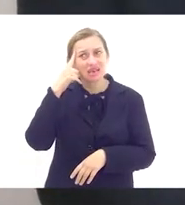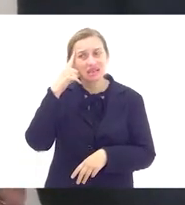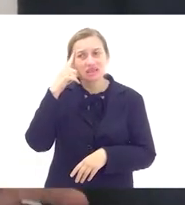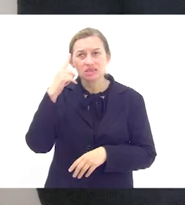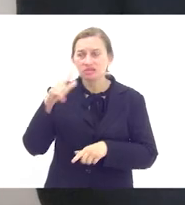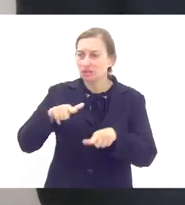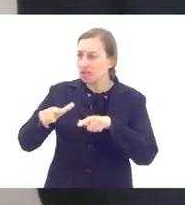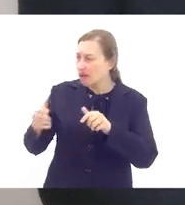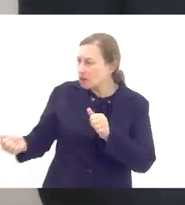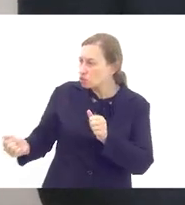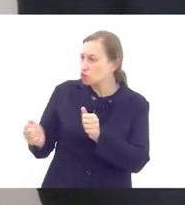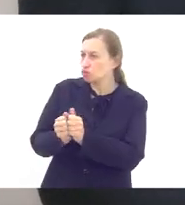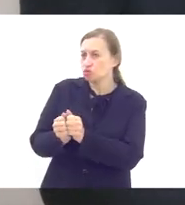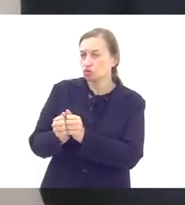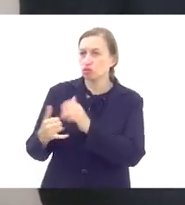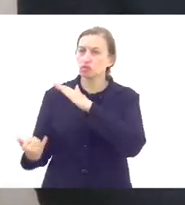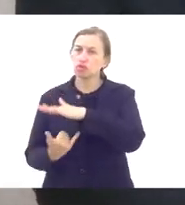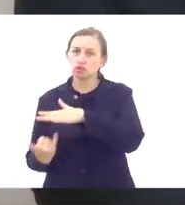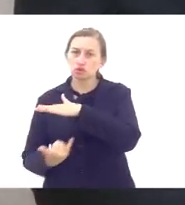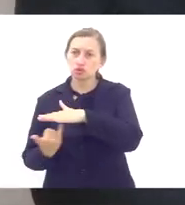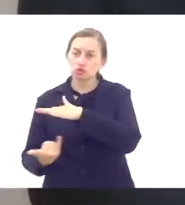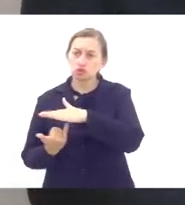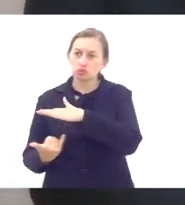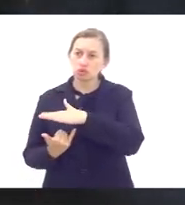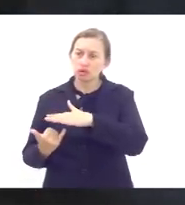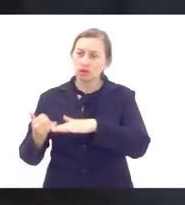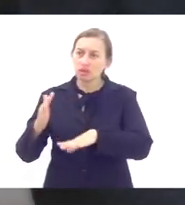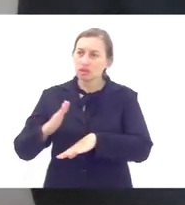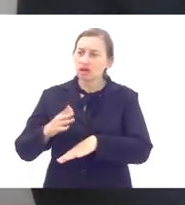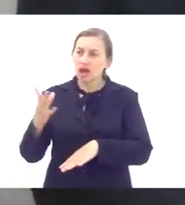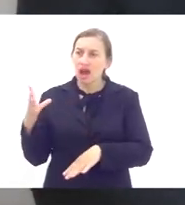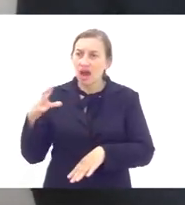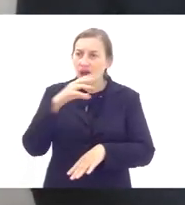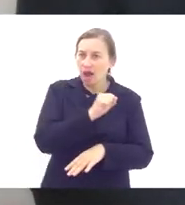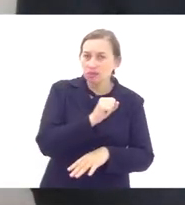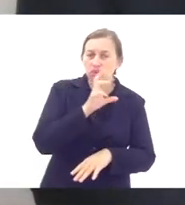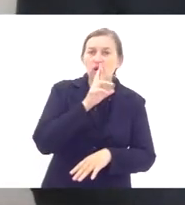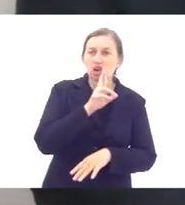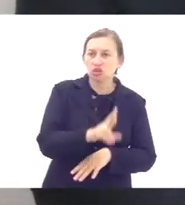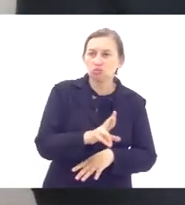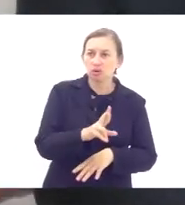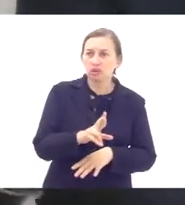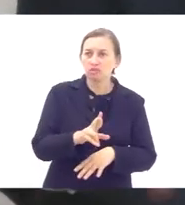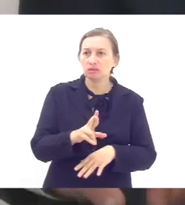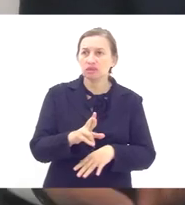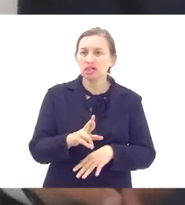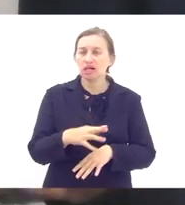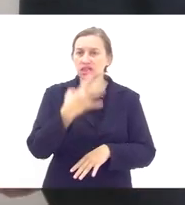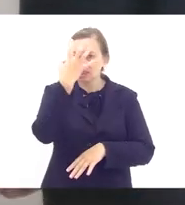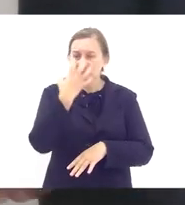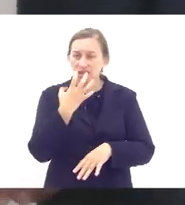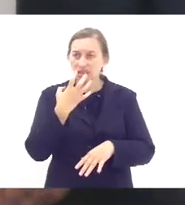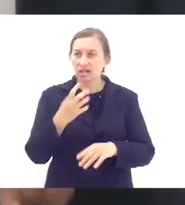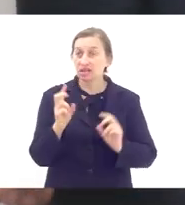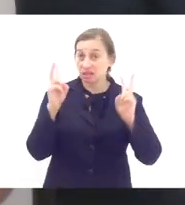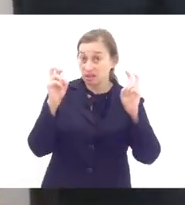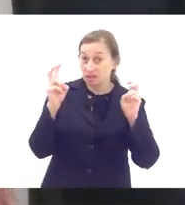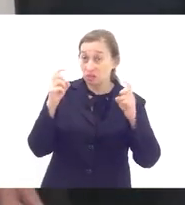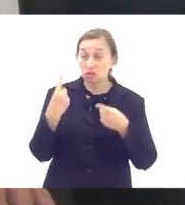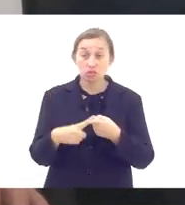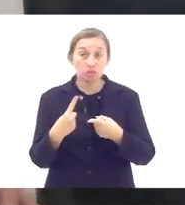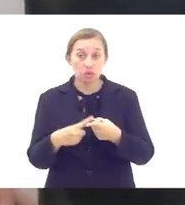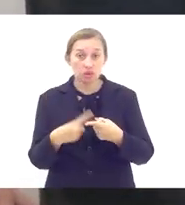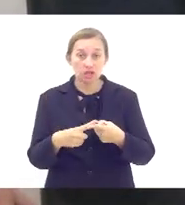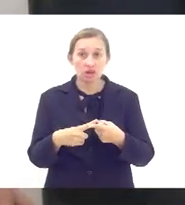uma parceria com o Instituto, para que isso saia mais rápido, o laudo, para dar celeridade nesse caso, que é um caso de